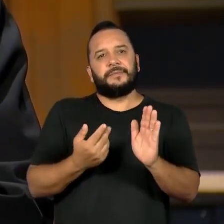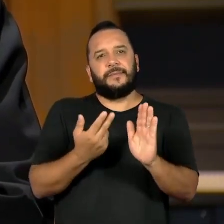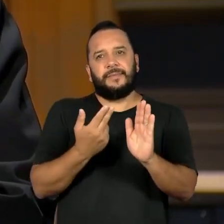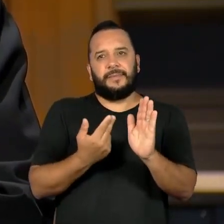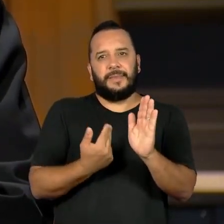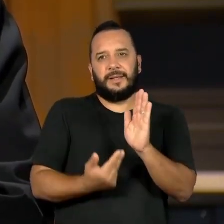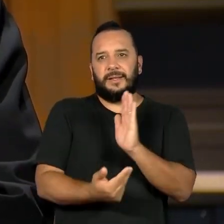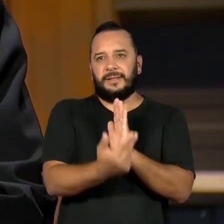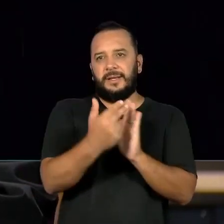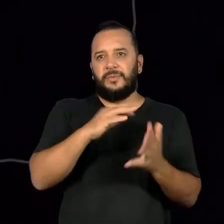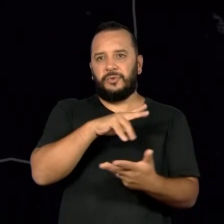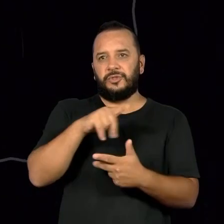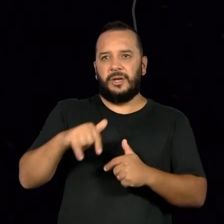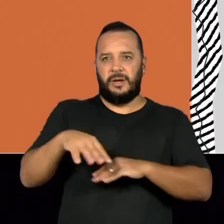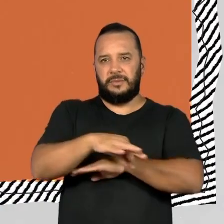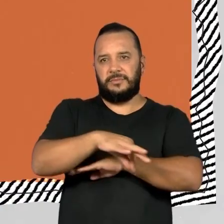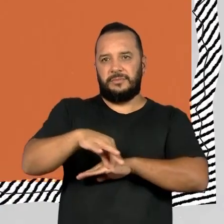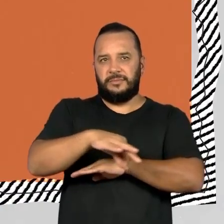pra educação